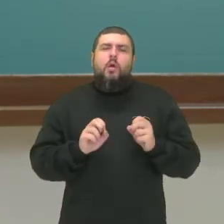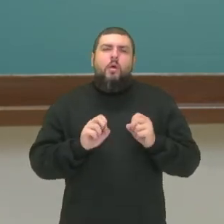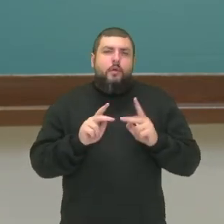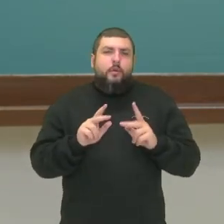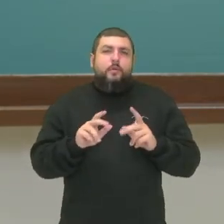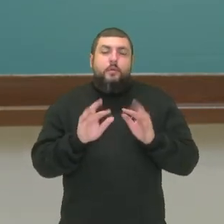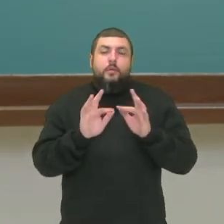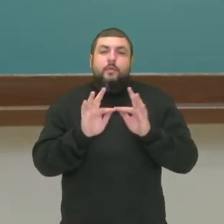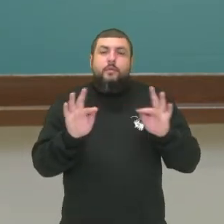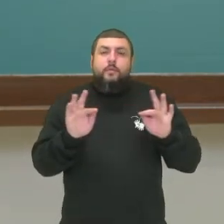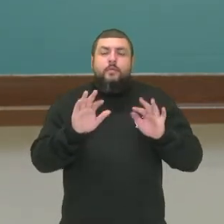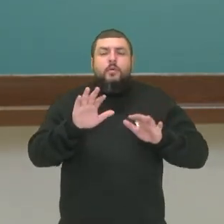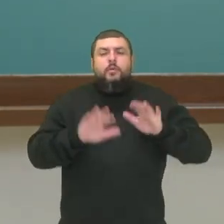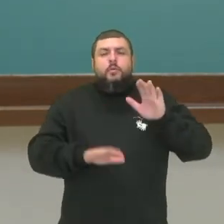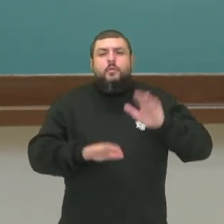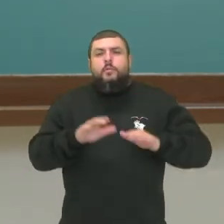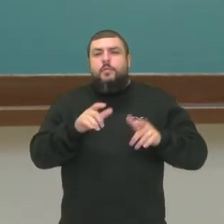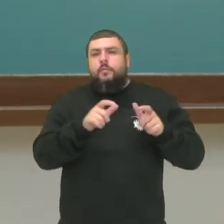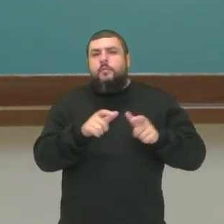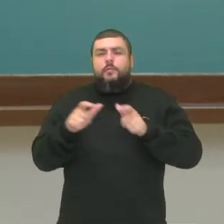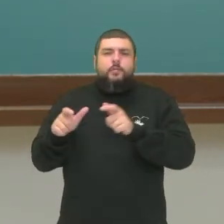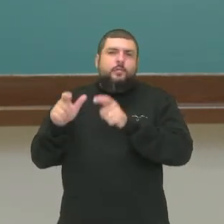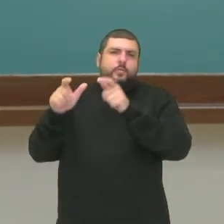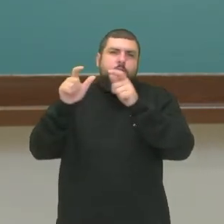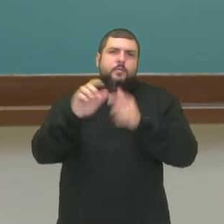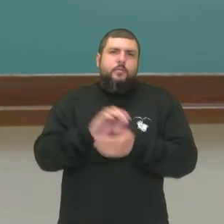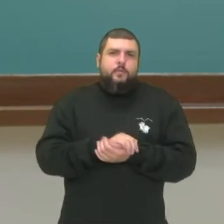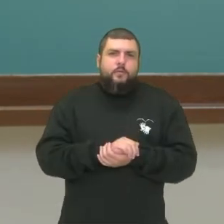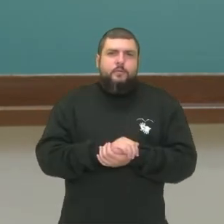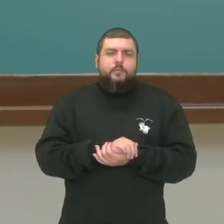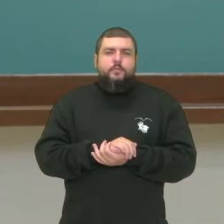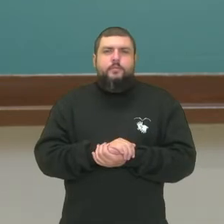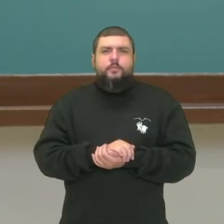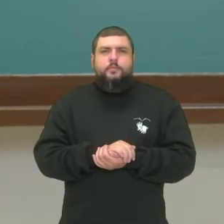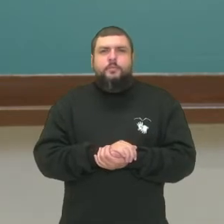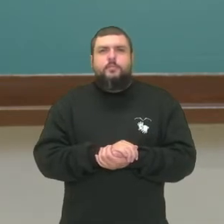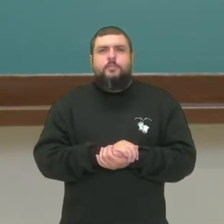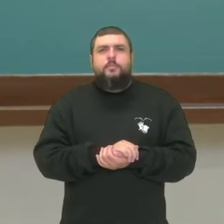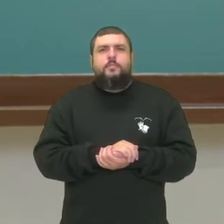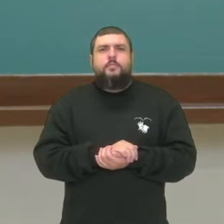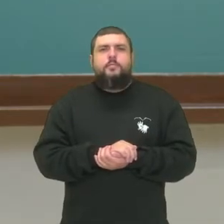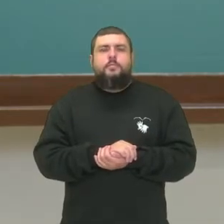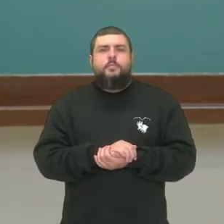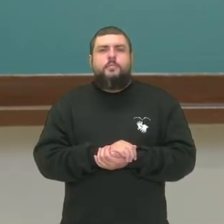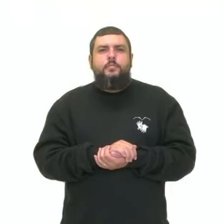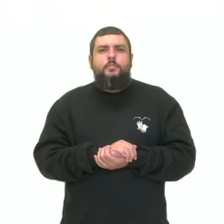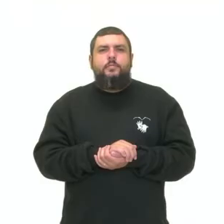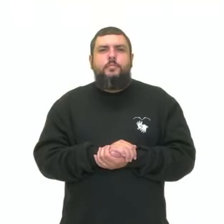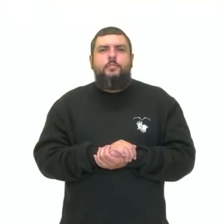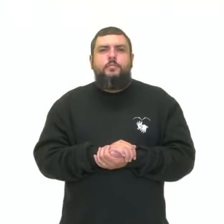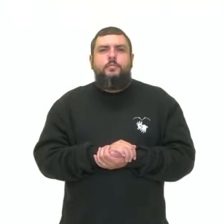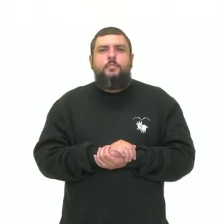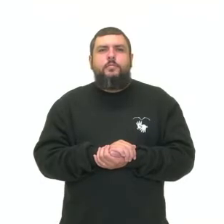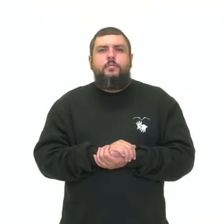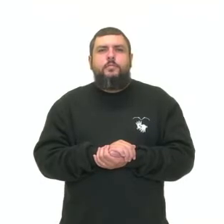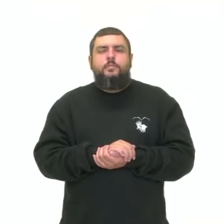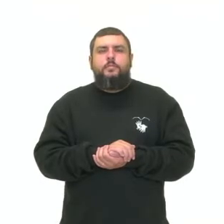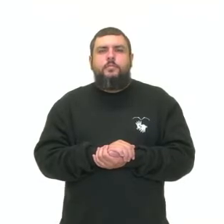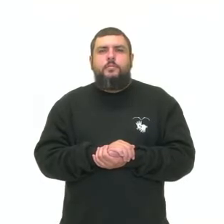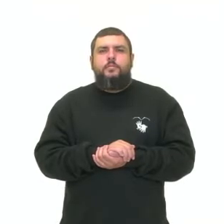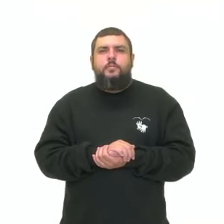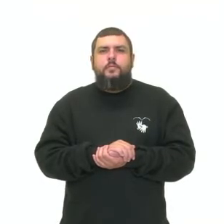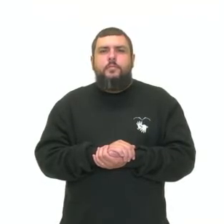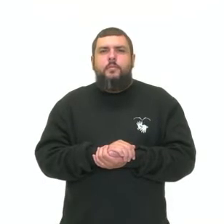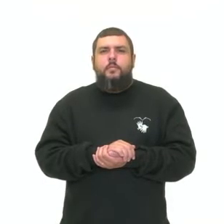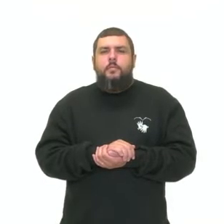ali, ó, água na fervura, né? Ela não falou o dito popular todo. Seguimos com o texto. Tinha muito